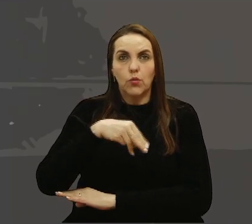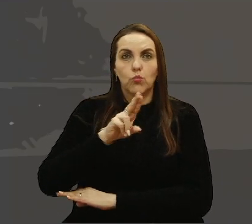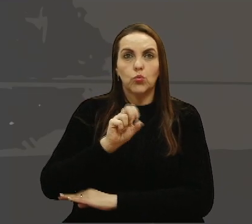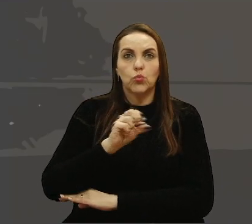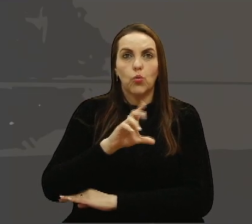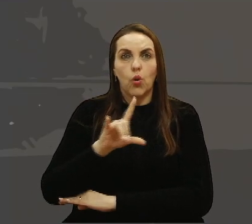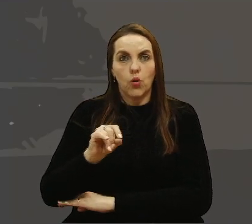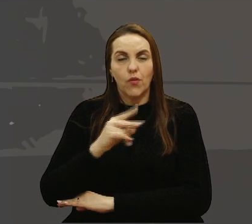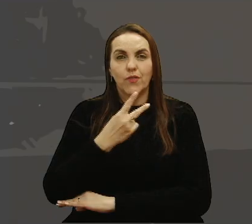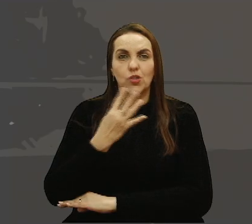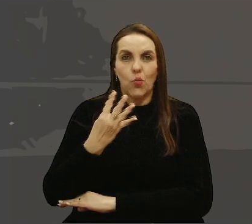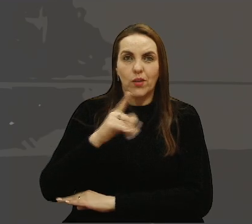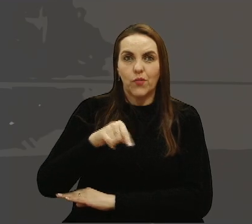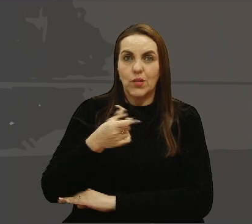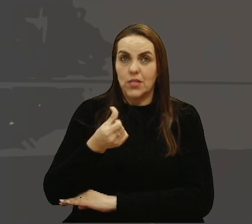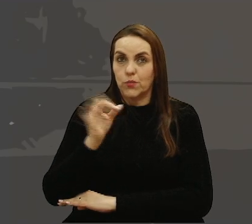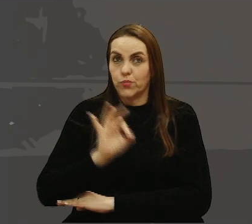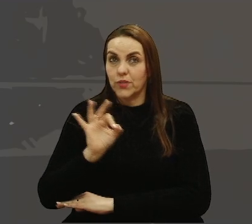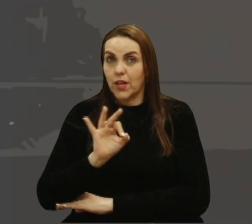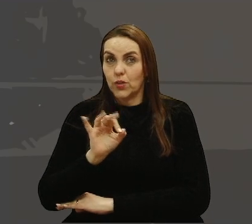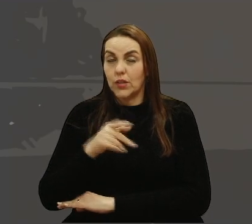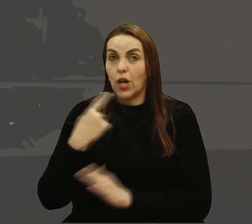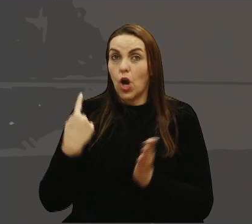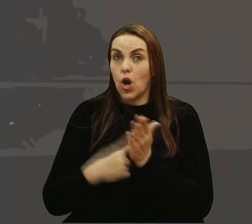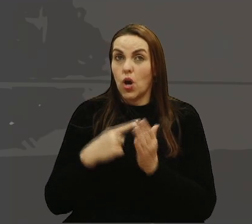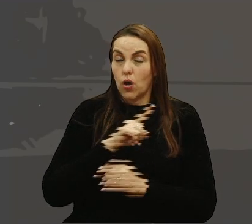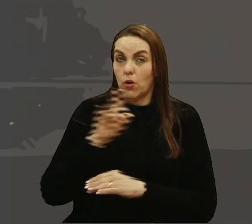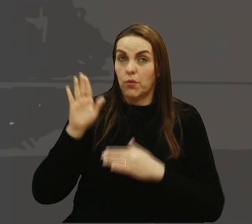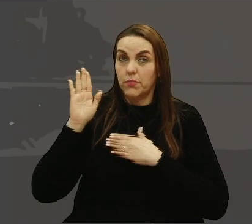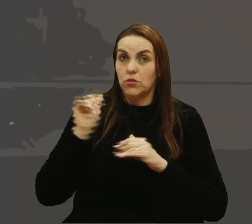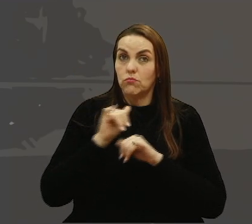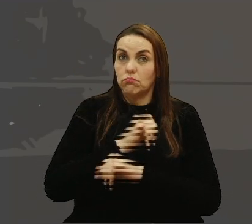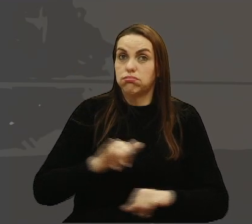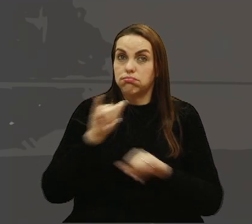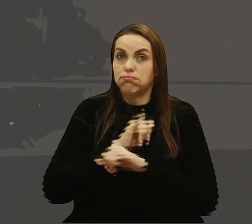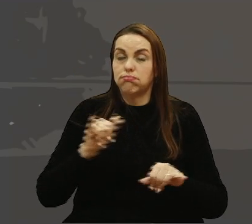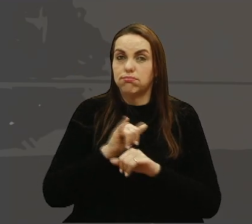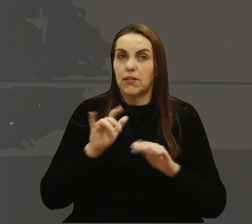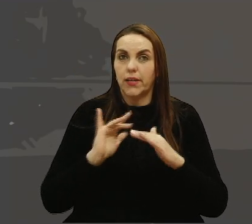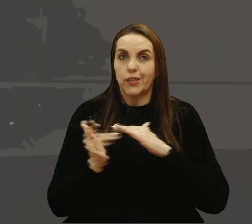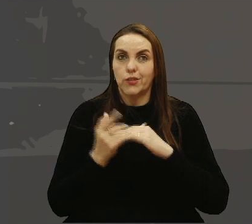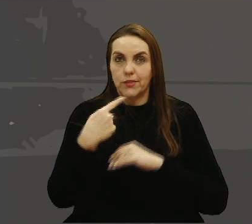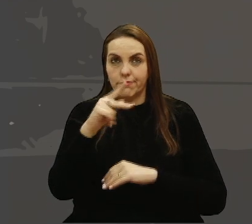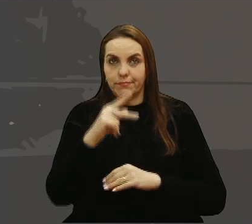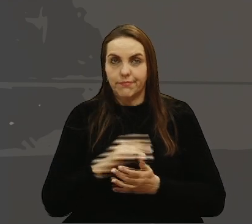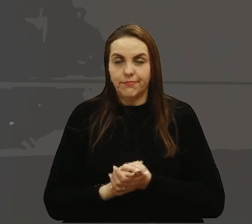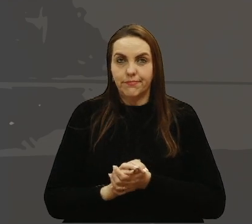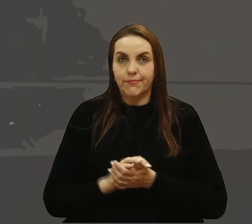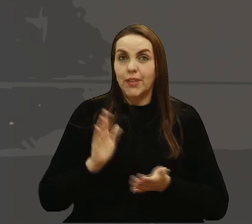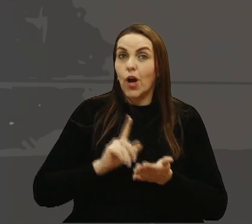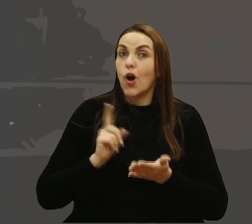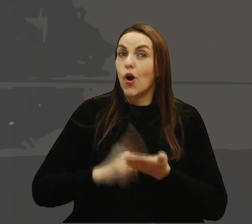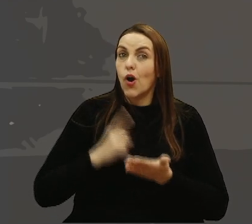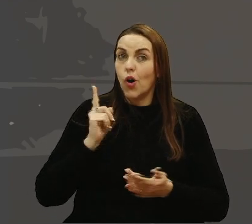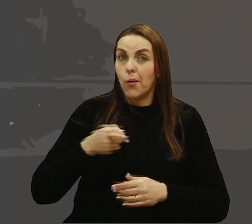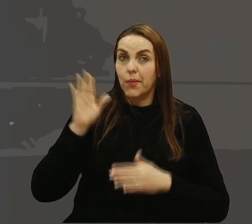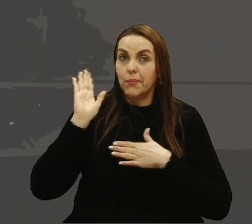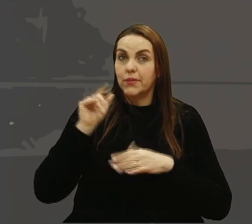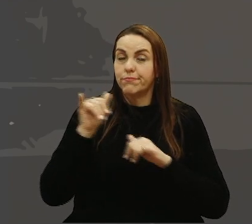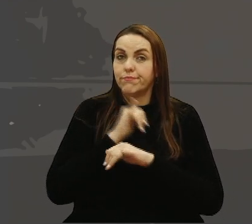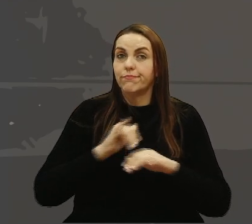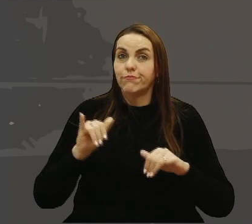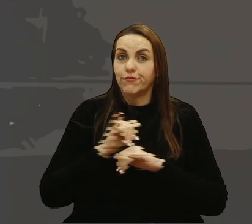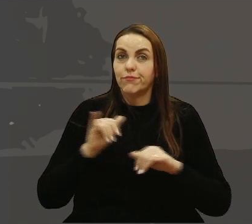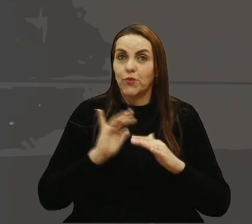24,6%. E o senhor tem o compromisso de divulgar nas suas redes sociais, vereador. o senhor tem o compromisso de divulgar nas suas redes sociais